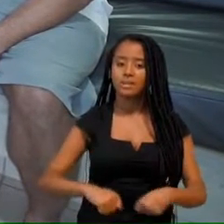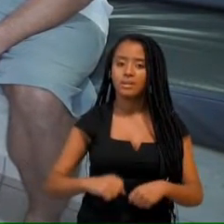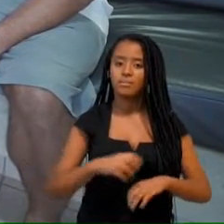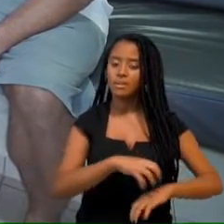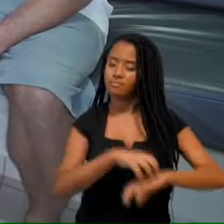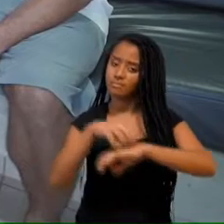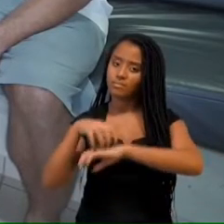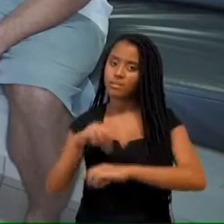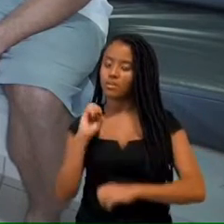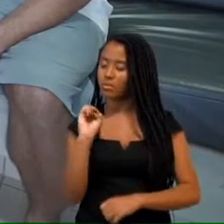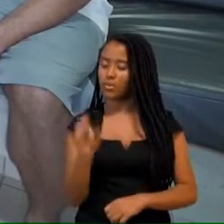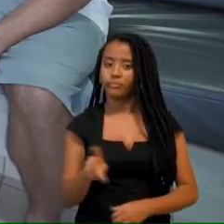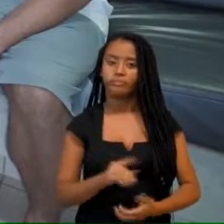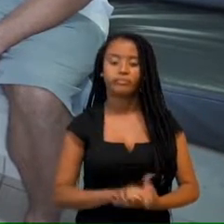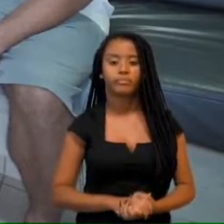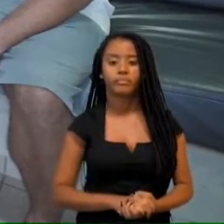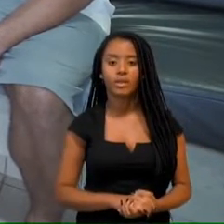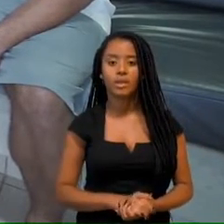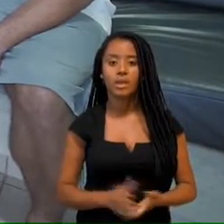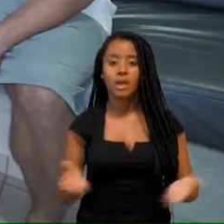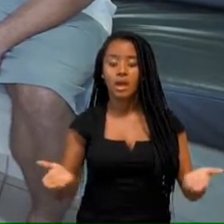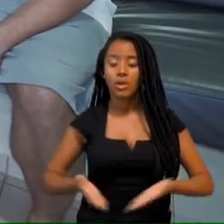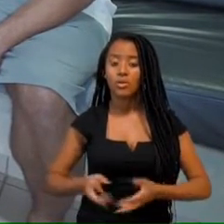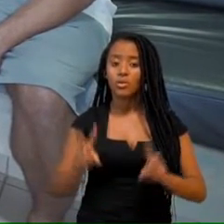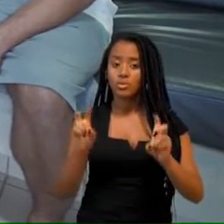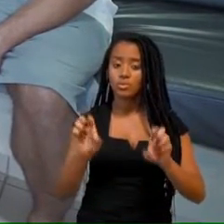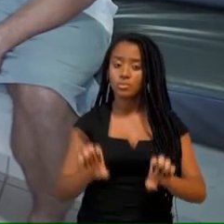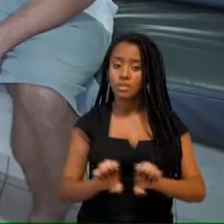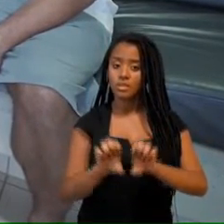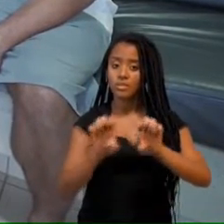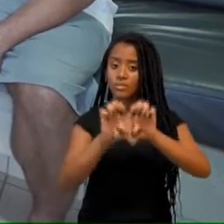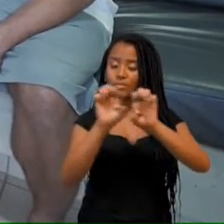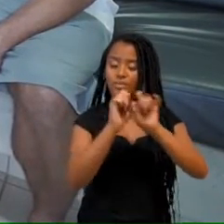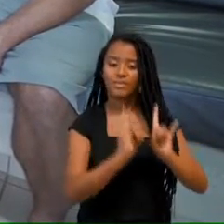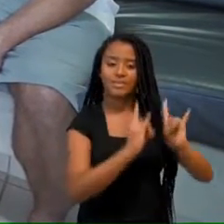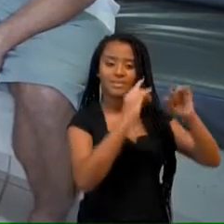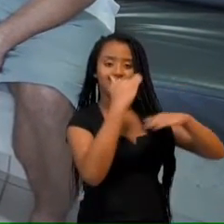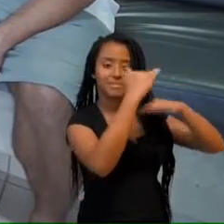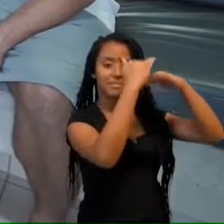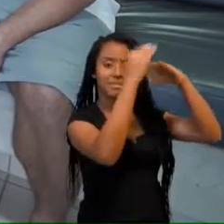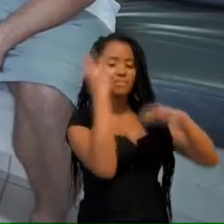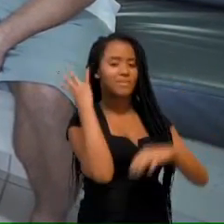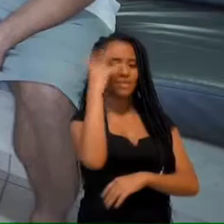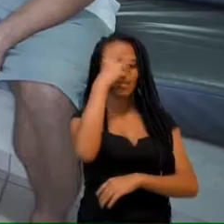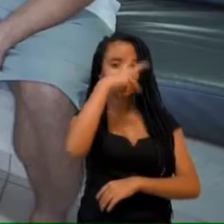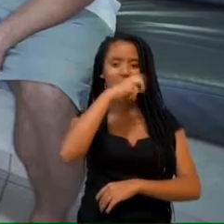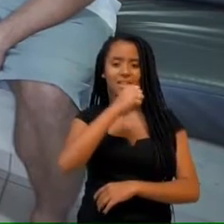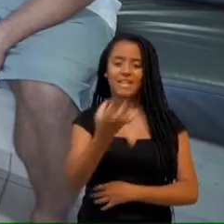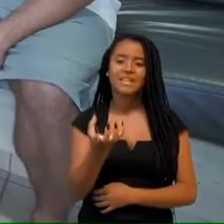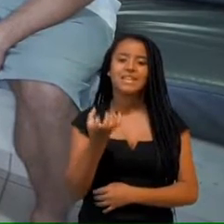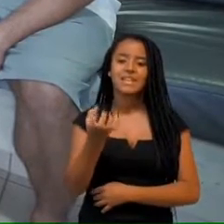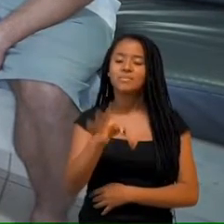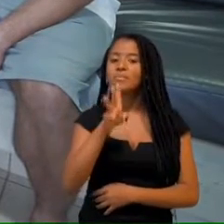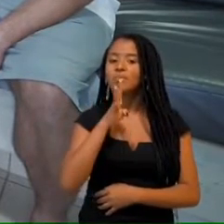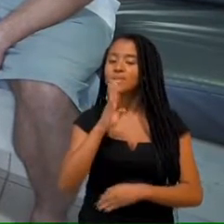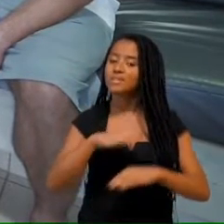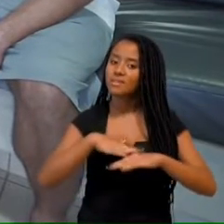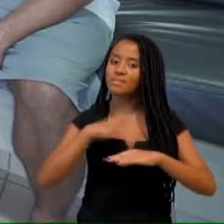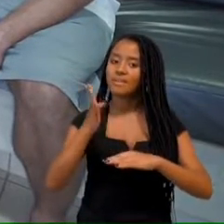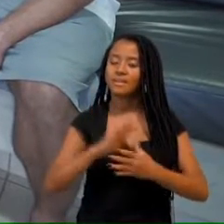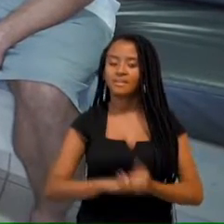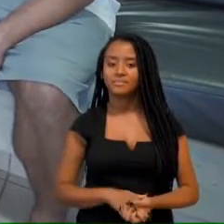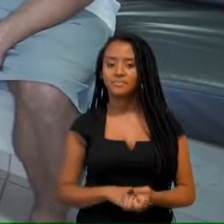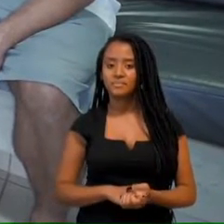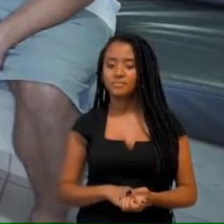deslocar bem e agora sobre a estrutura desse apartamento lindo né pessoal a gente queria conhecer um pouco mais